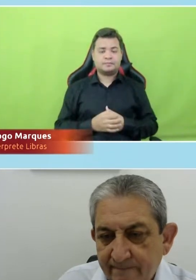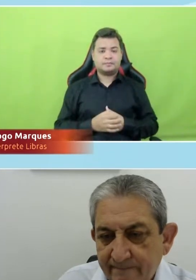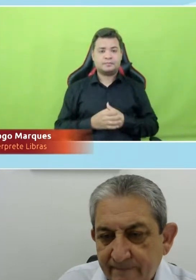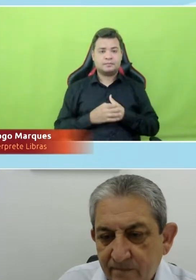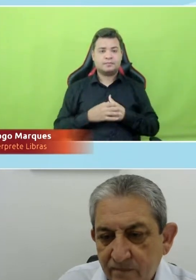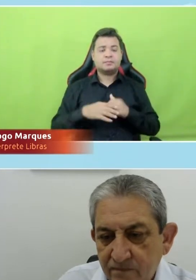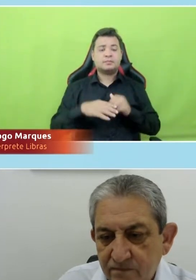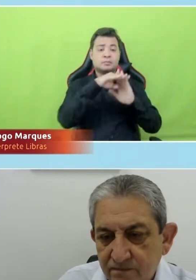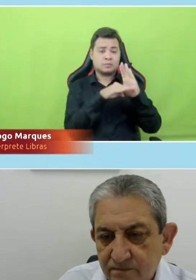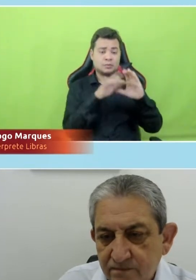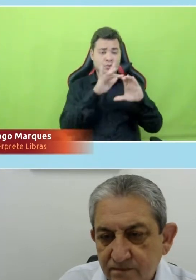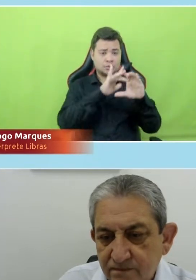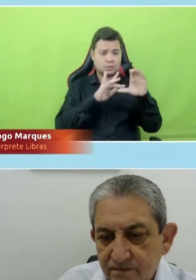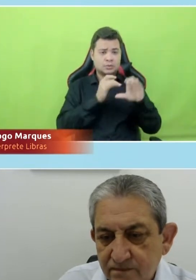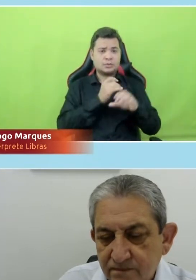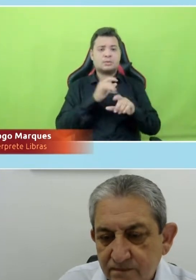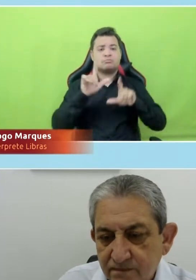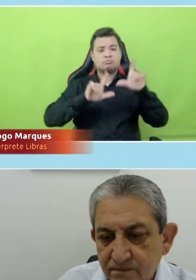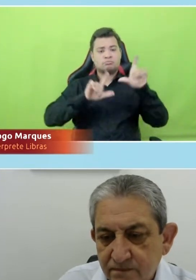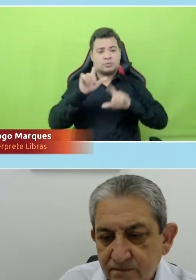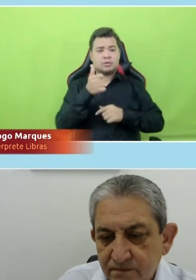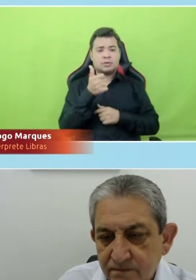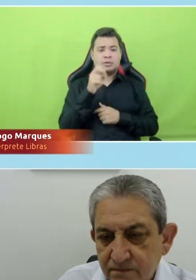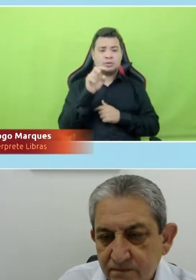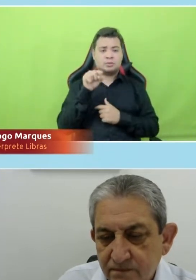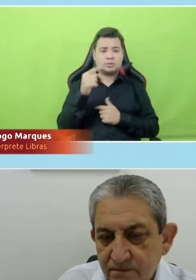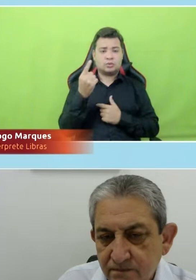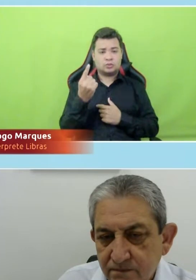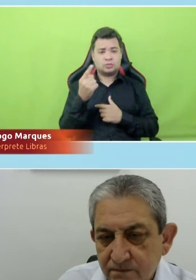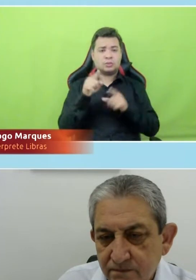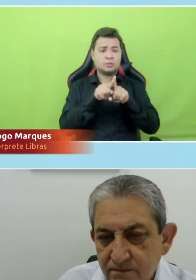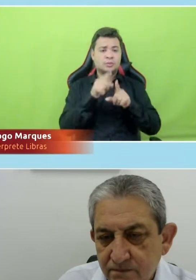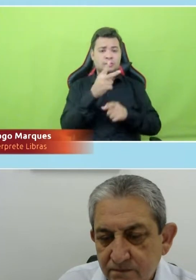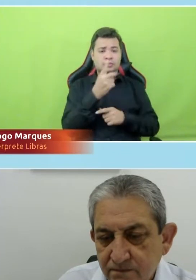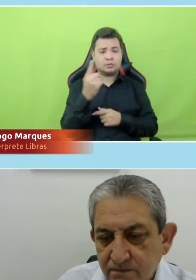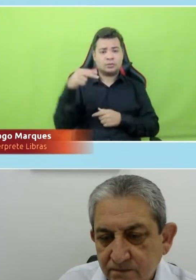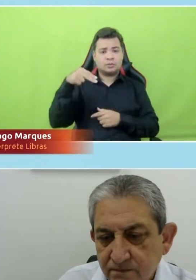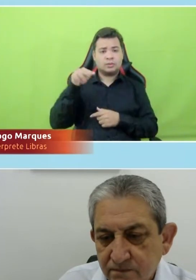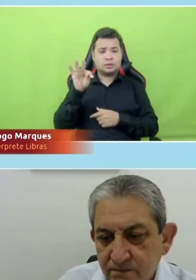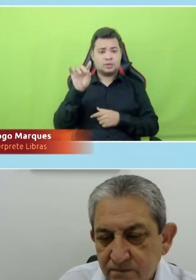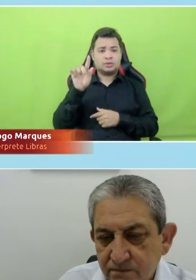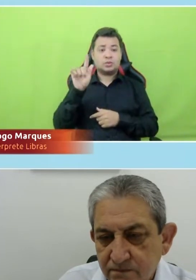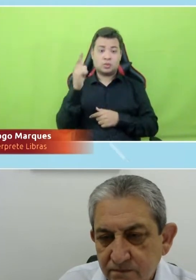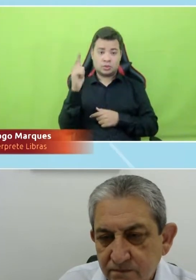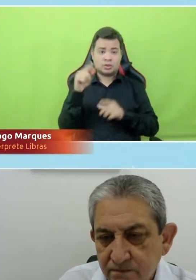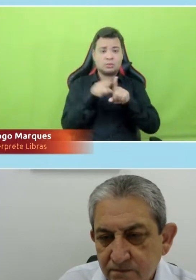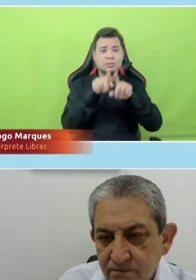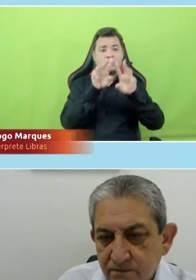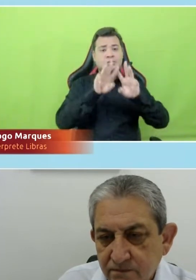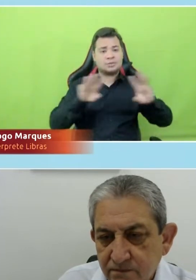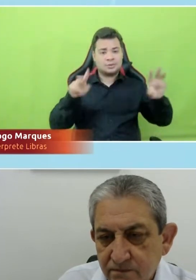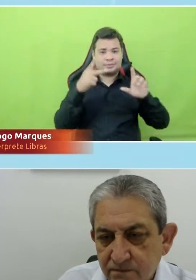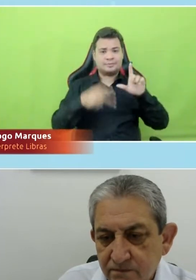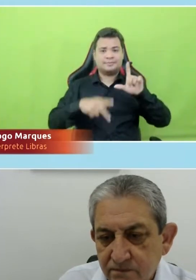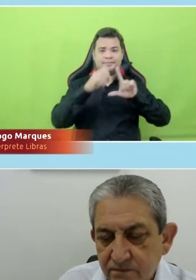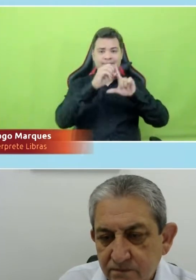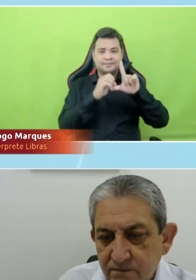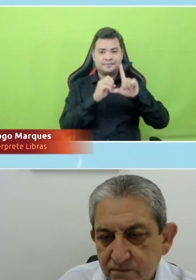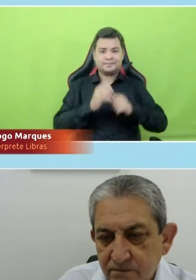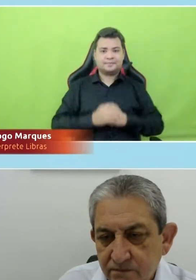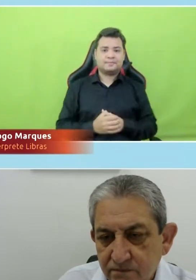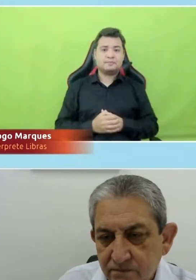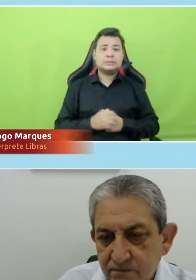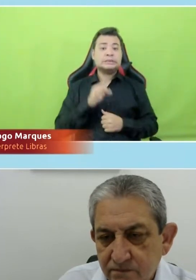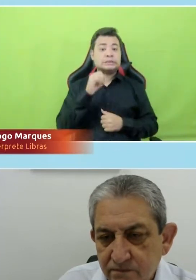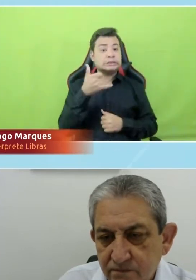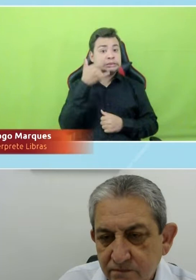Sinal Aberto, no 21 da NET Goiânia e também no site da TV UFG. Se você quiser assistir pelo celular, é só